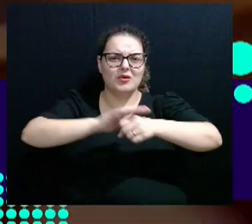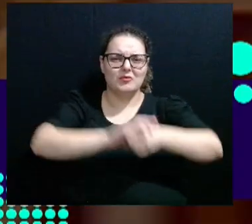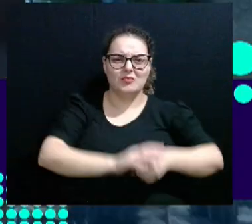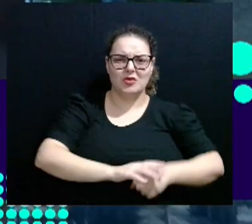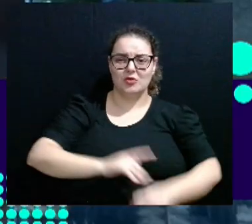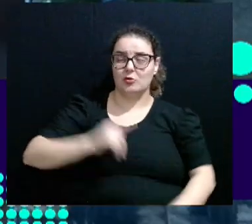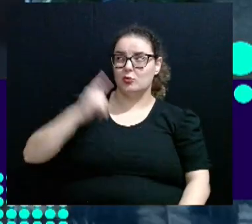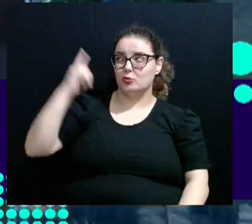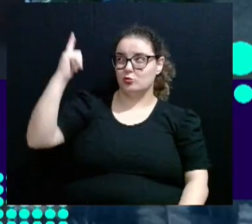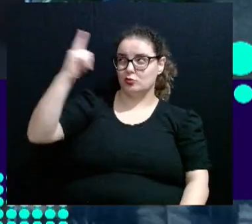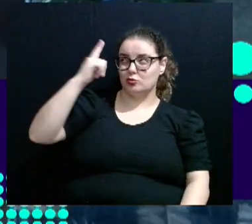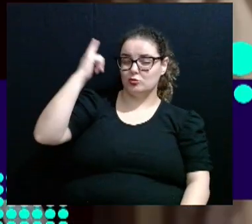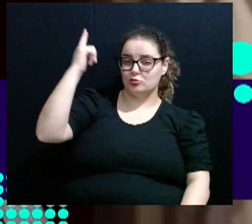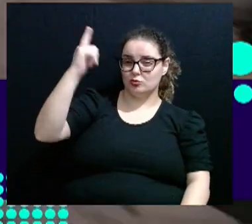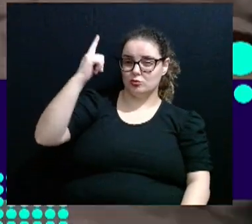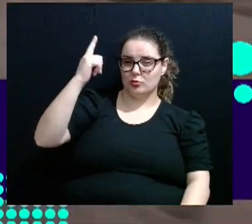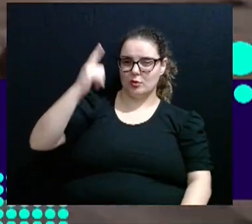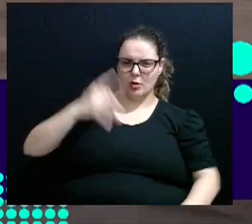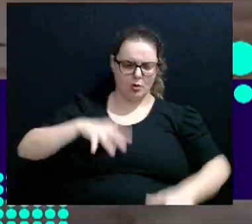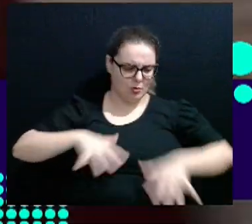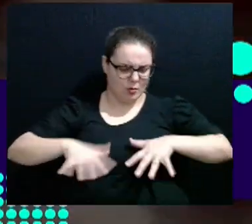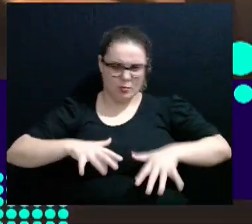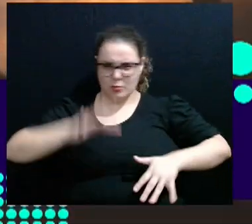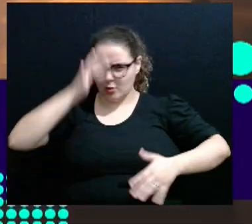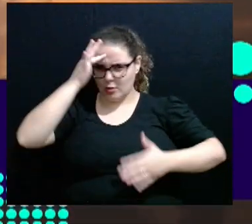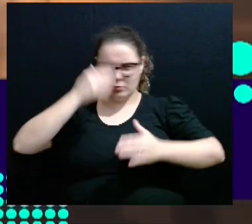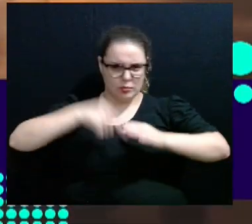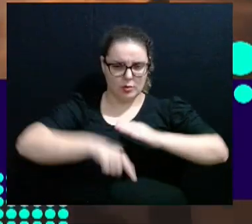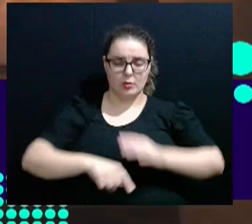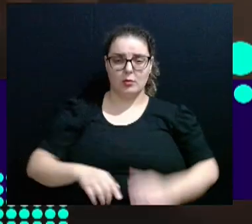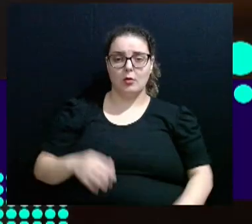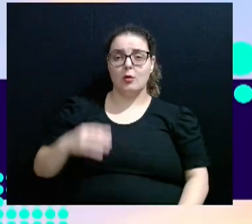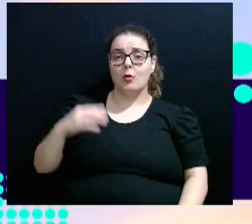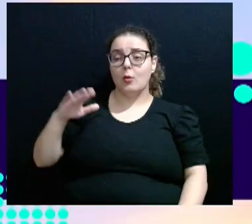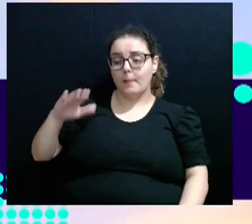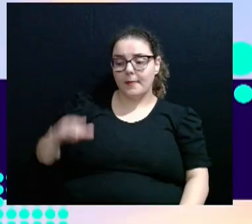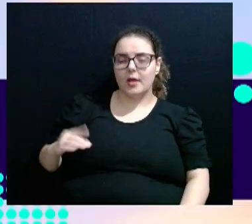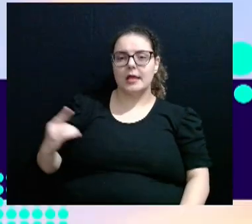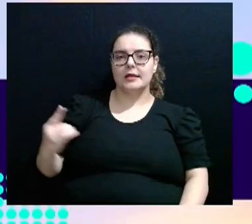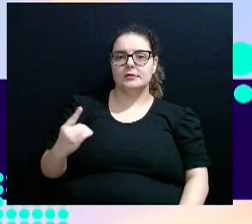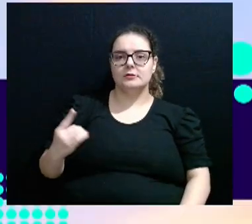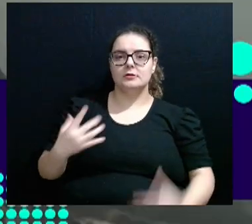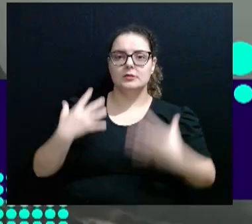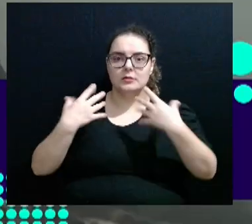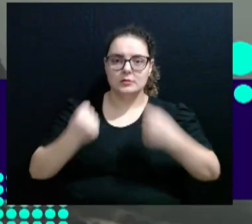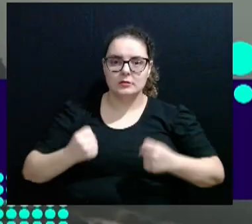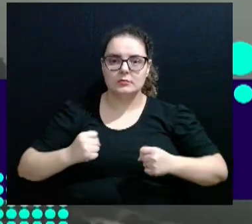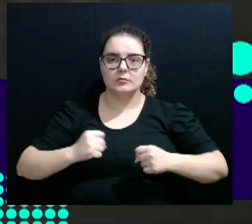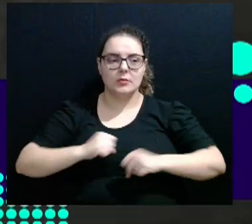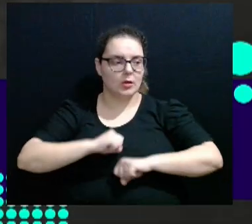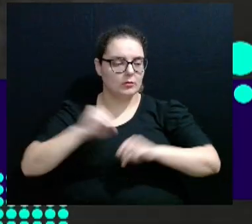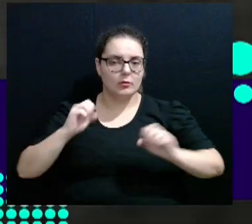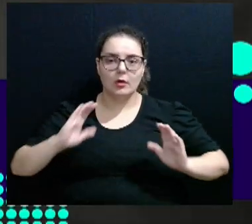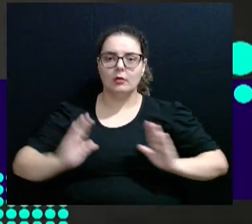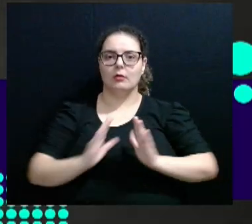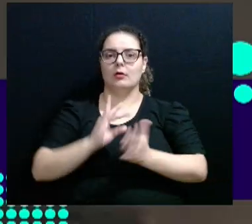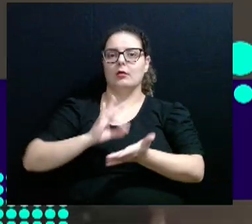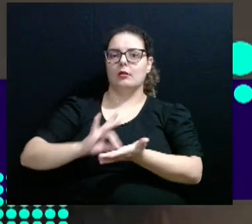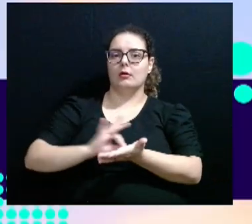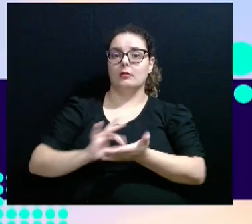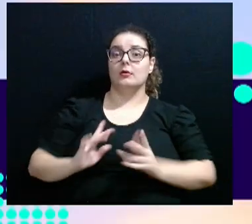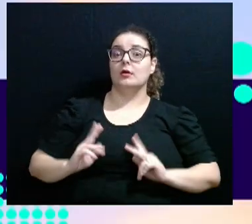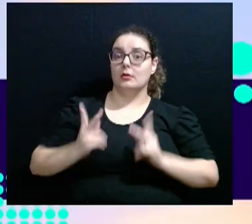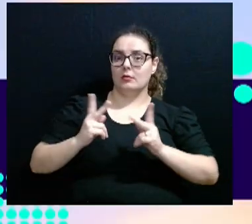fé inabalável, o pequeno Davi aceita o desafio impossível e enfrenta o inimigo. Sua vitória heróica não